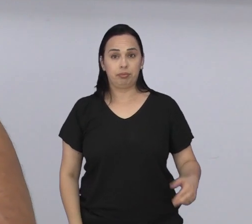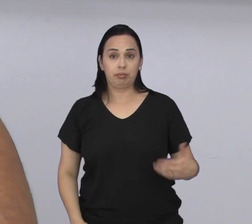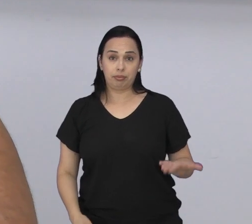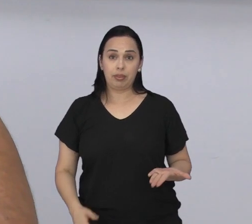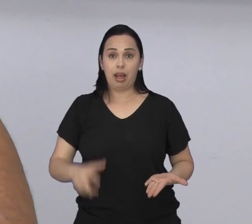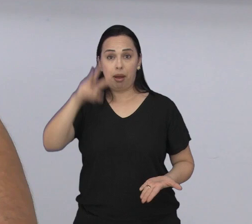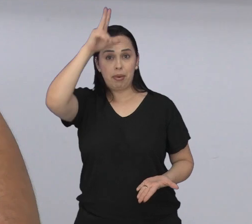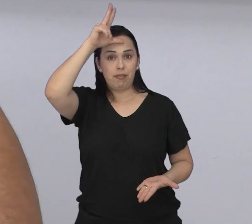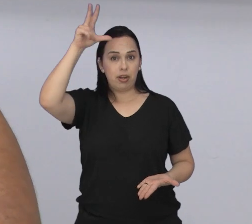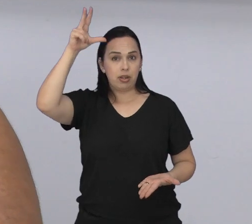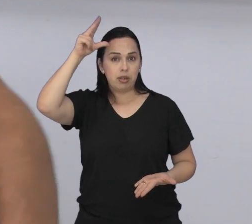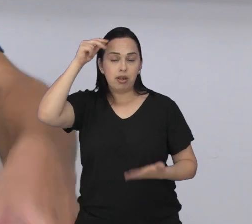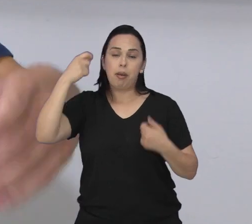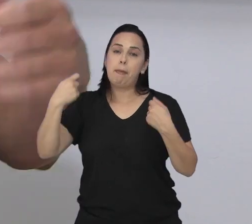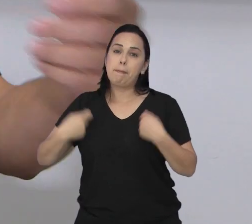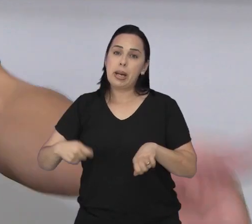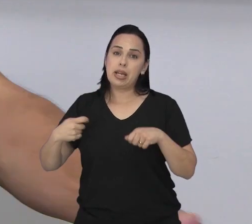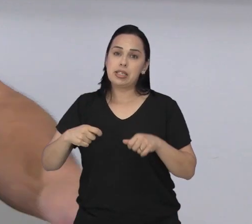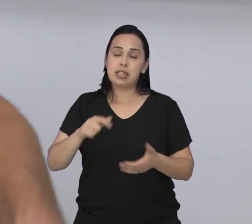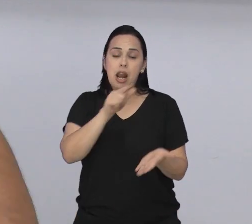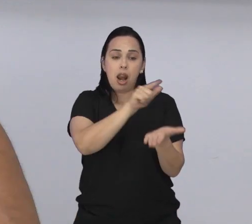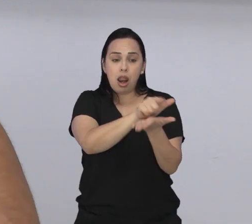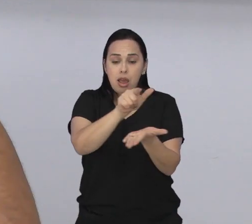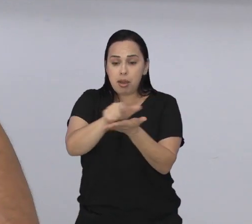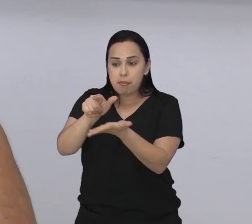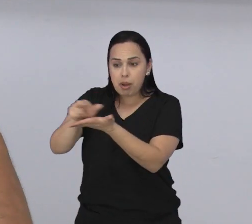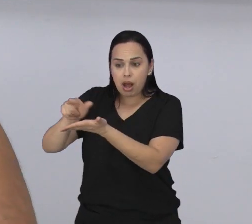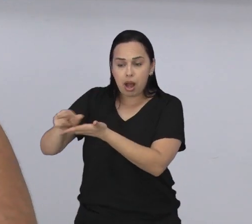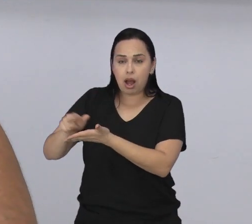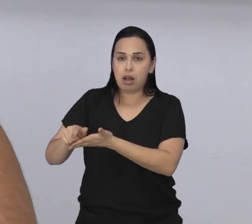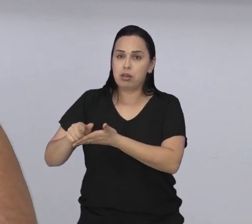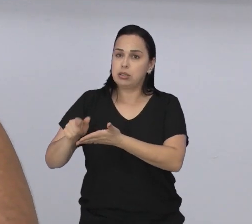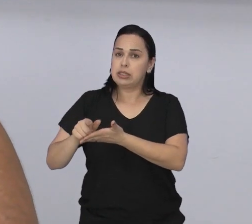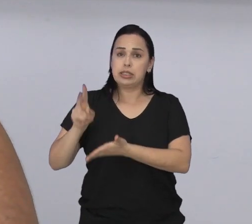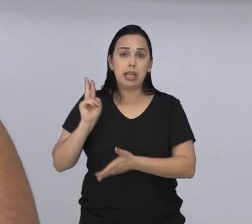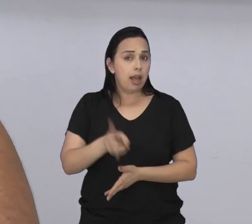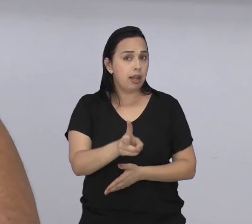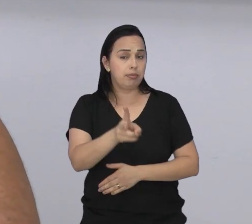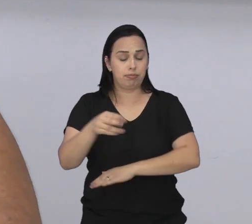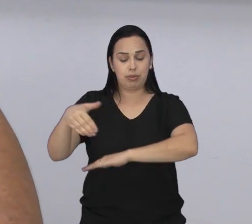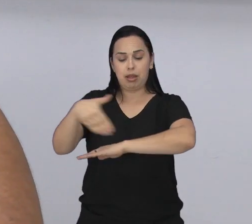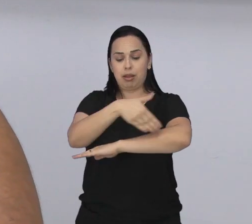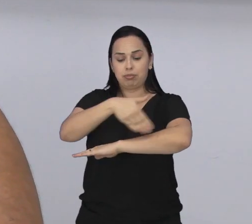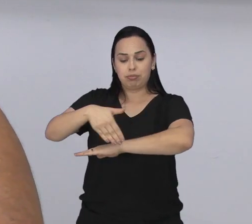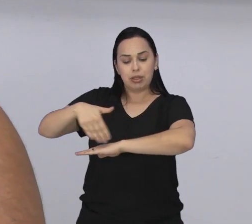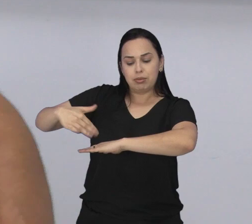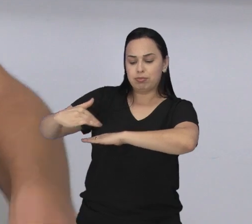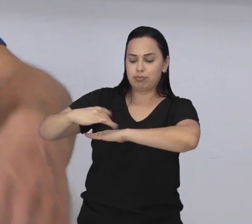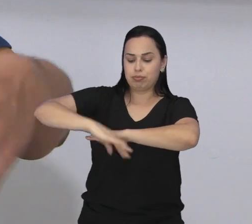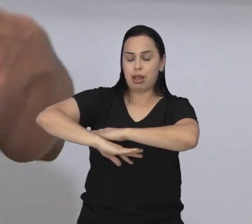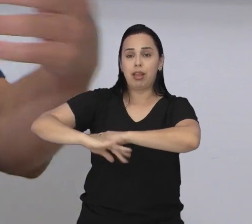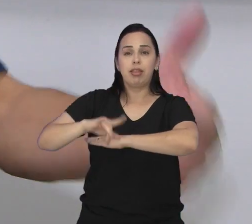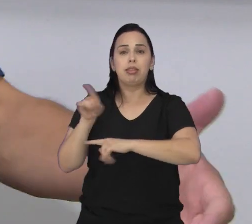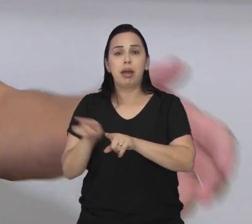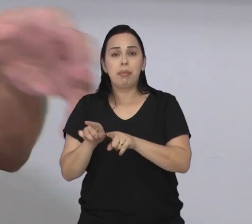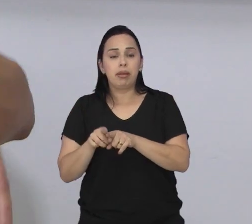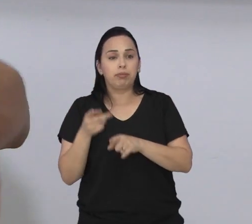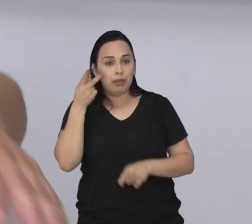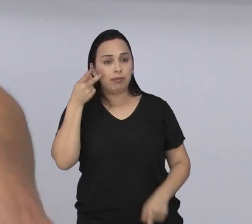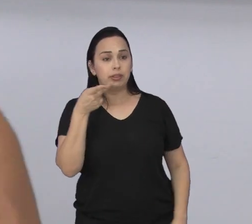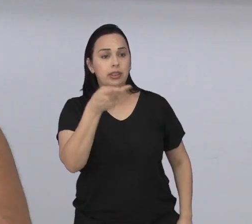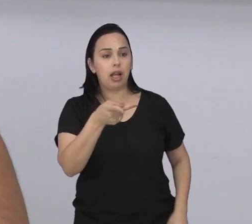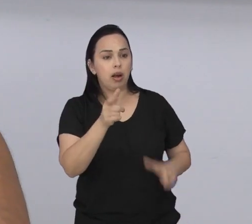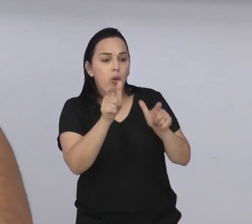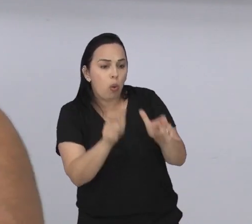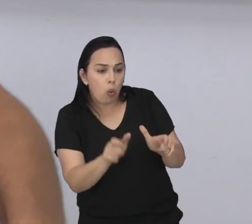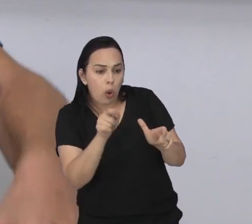prefeitura uma manutenção regular da limpeza das galerias e também fazer um estudo no